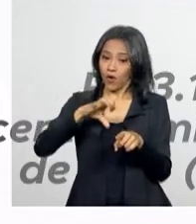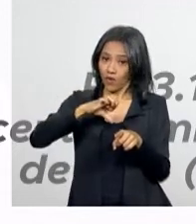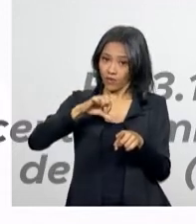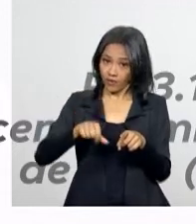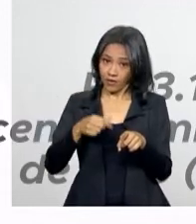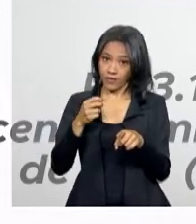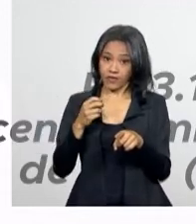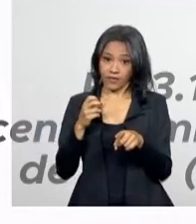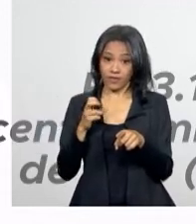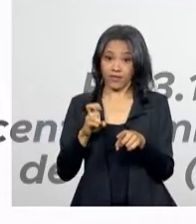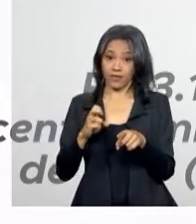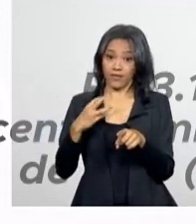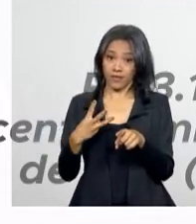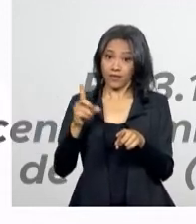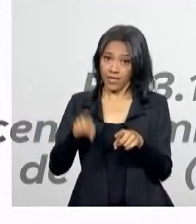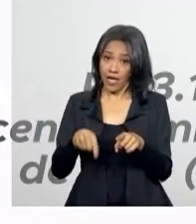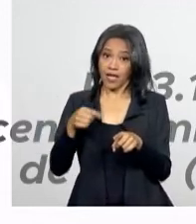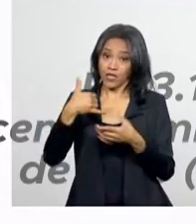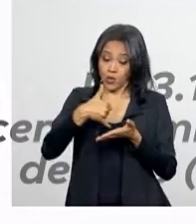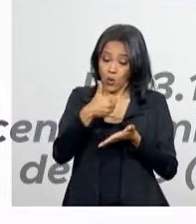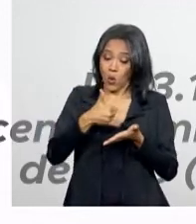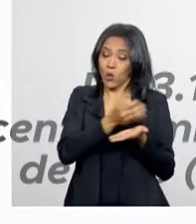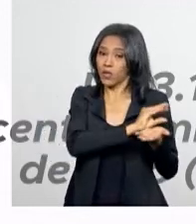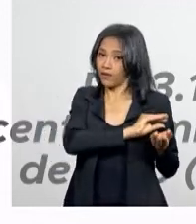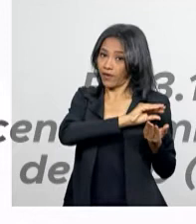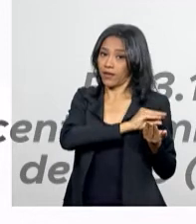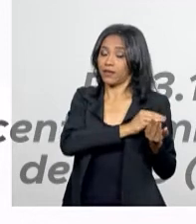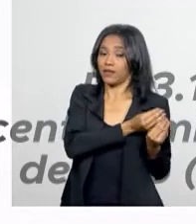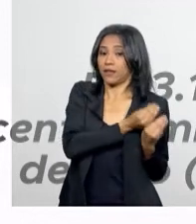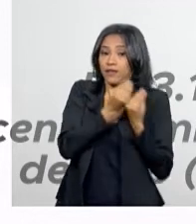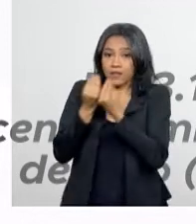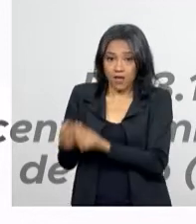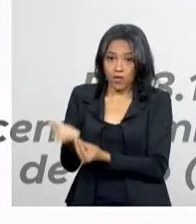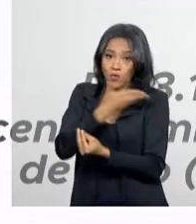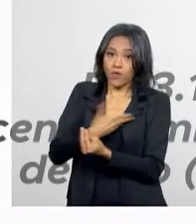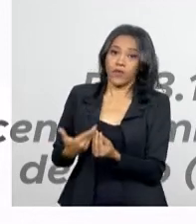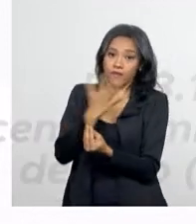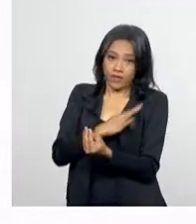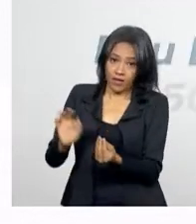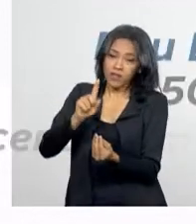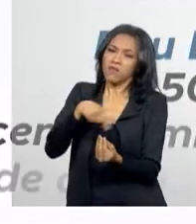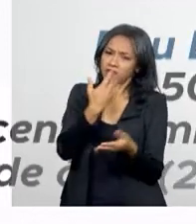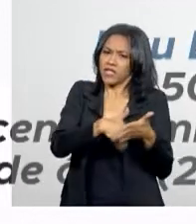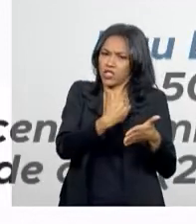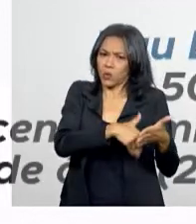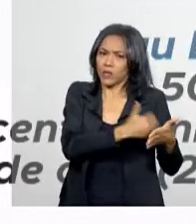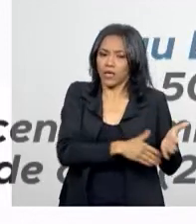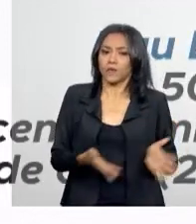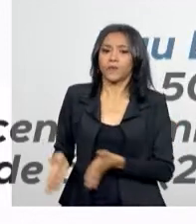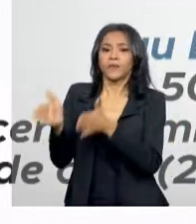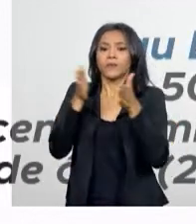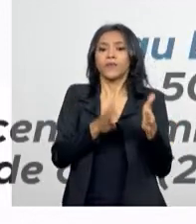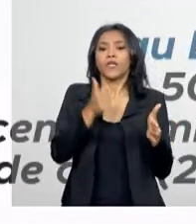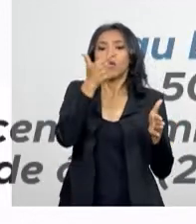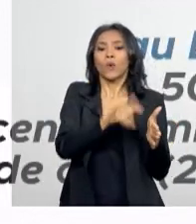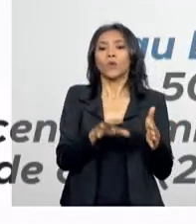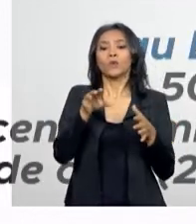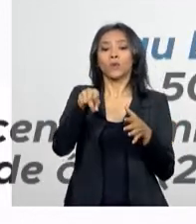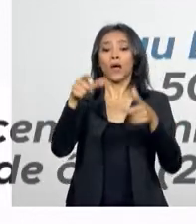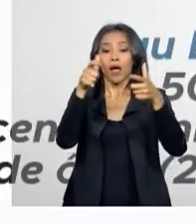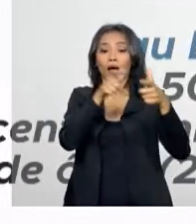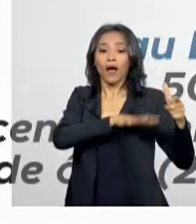destinado o governo federal depois de descontados os custos de produção e pau brasil 500